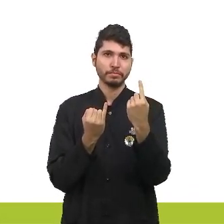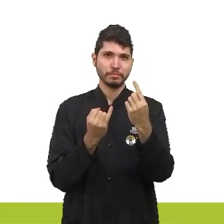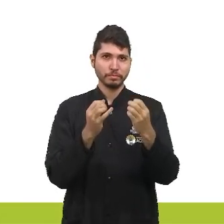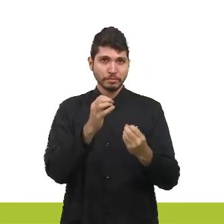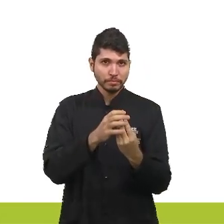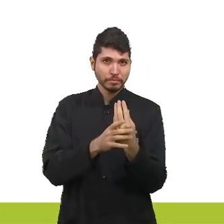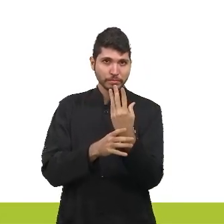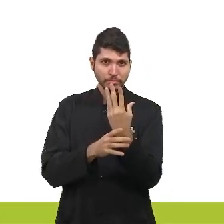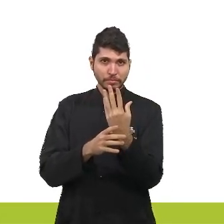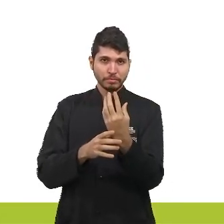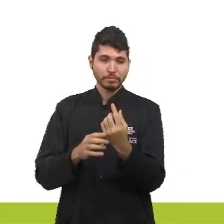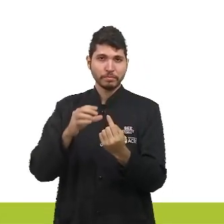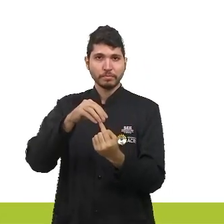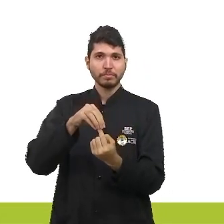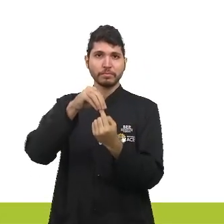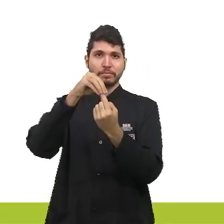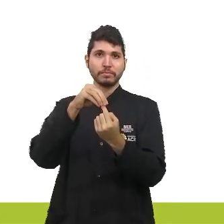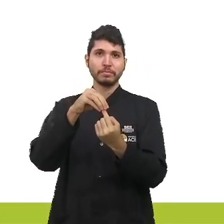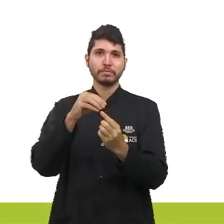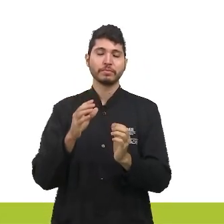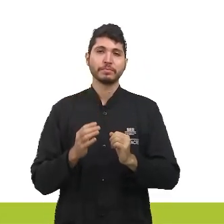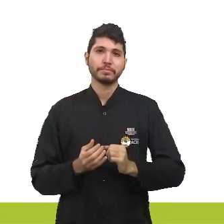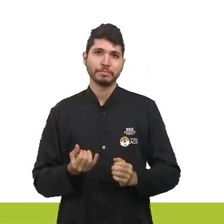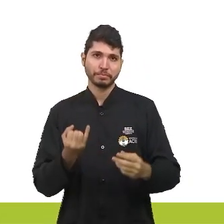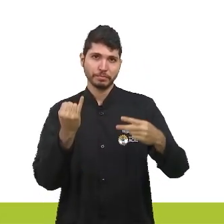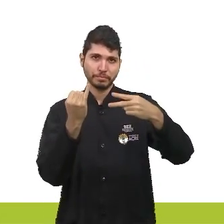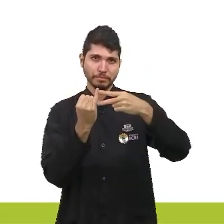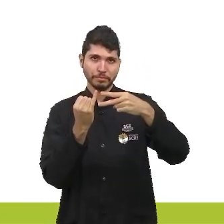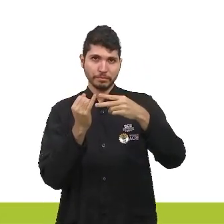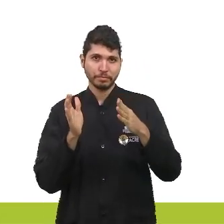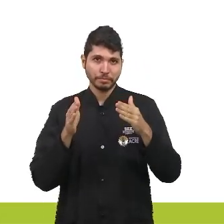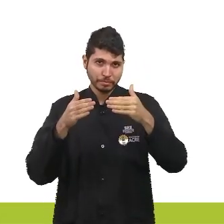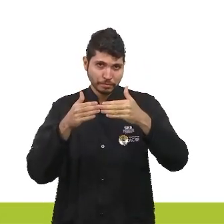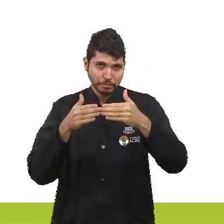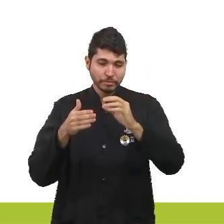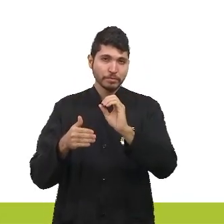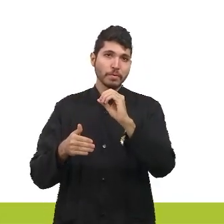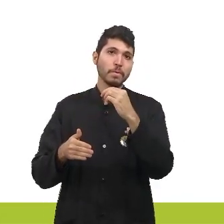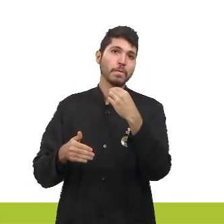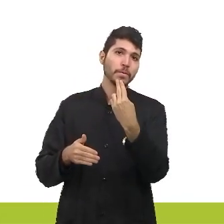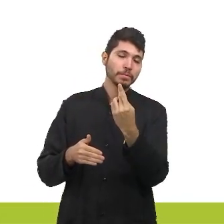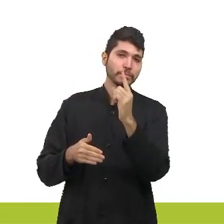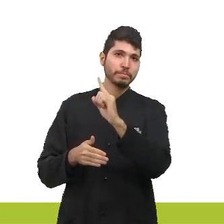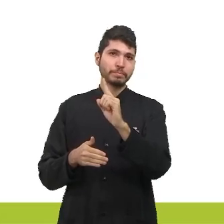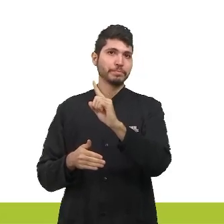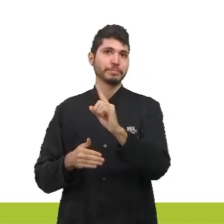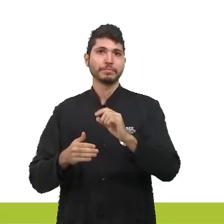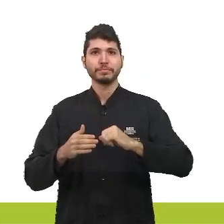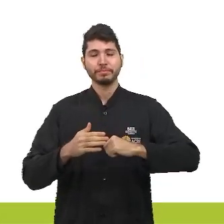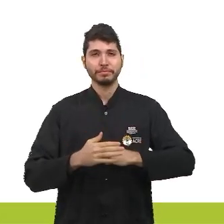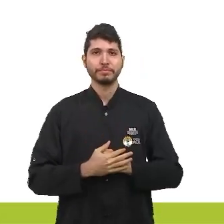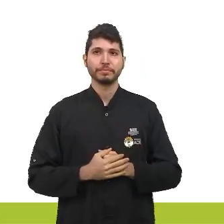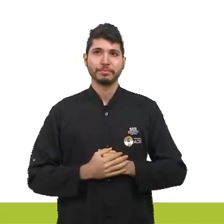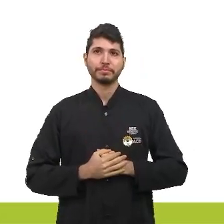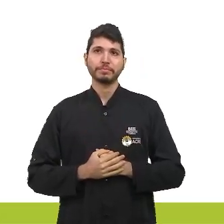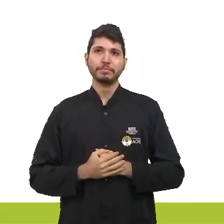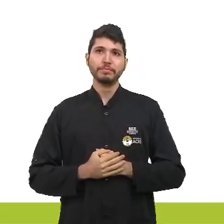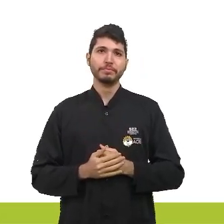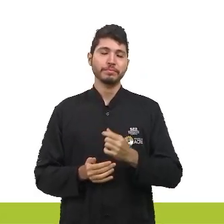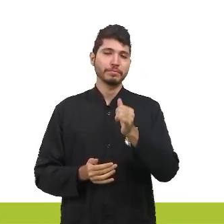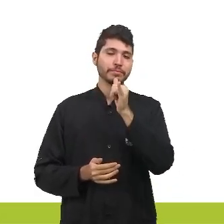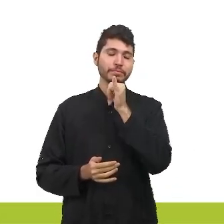única poligonal fechada, plana ou não. Por exemplo, essa poligonal aqui que nós estamos